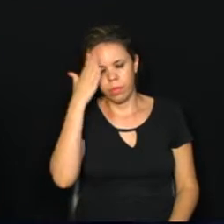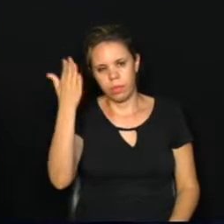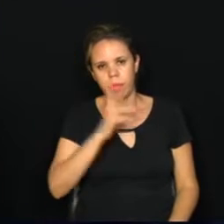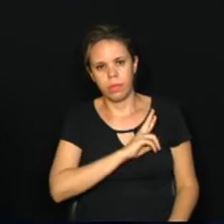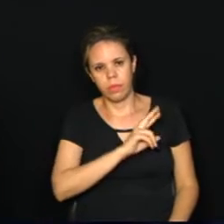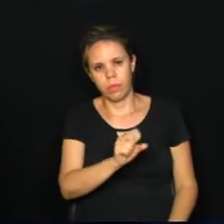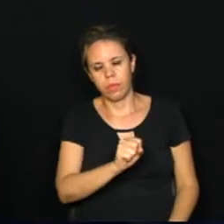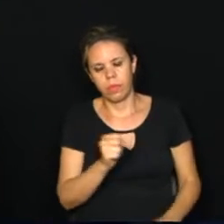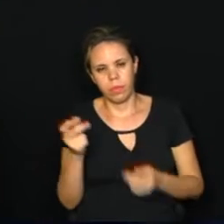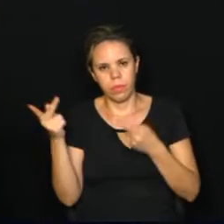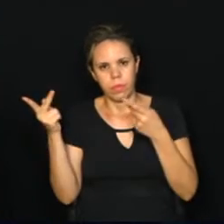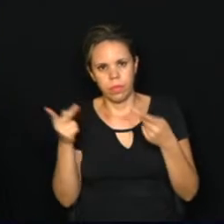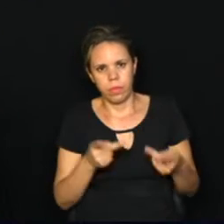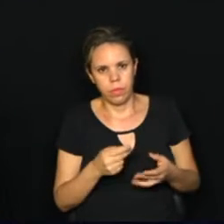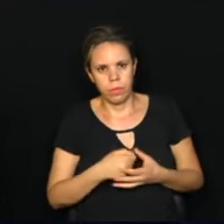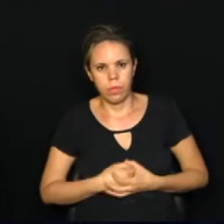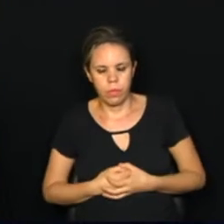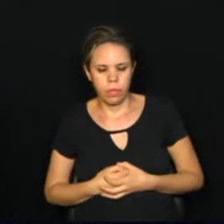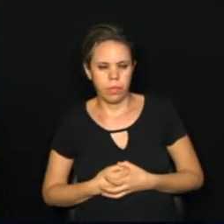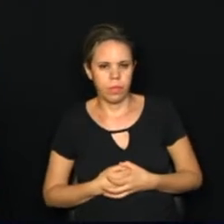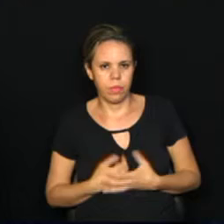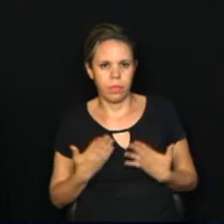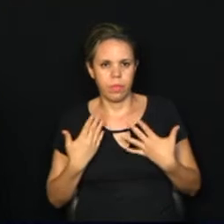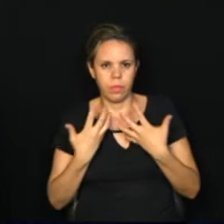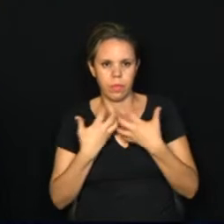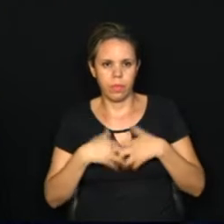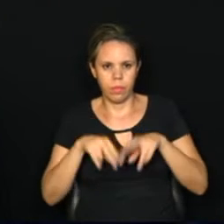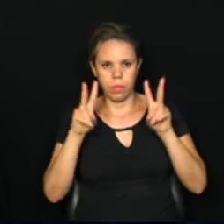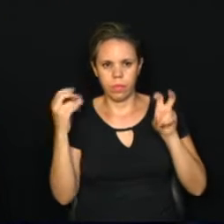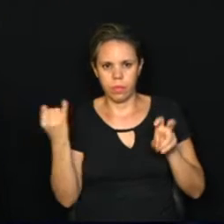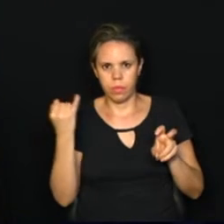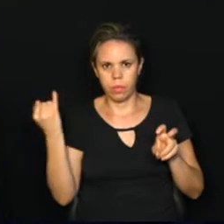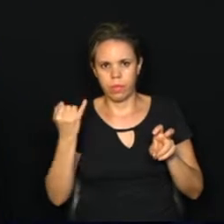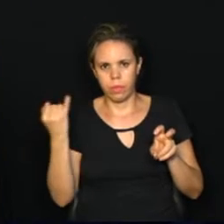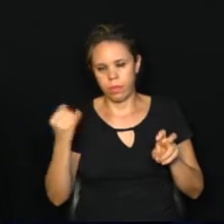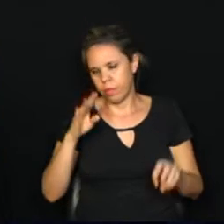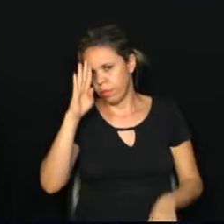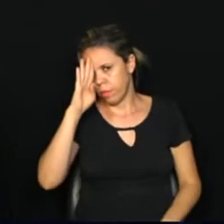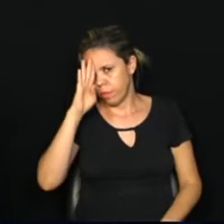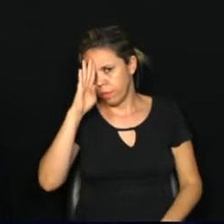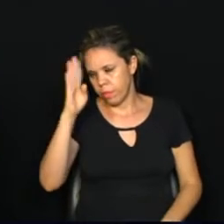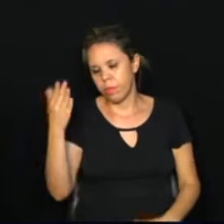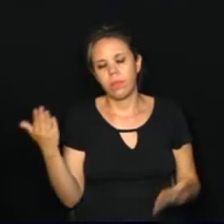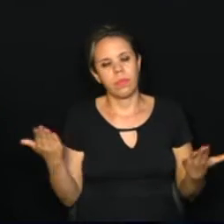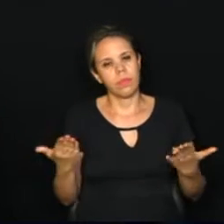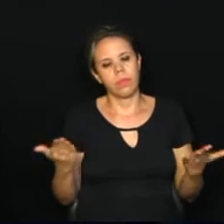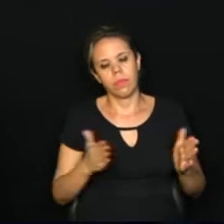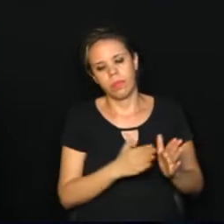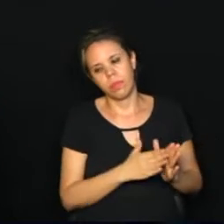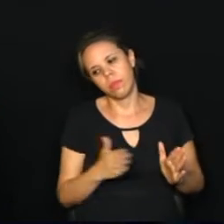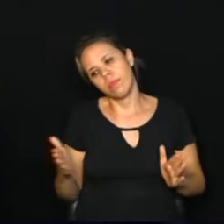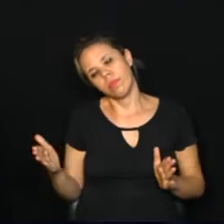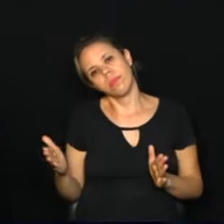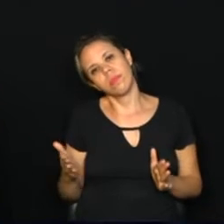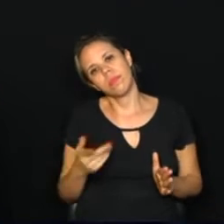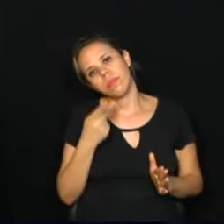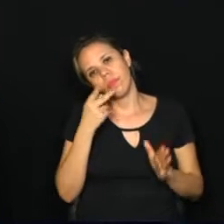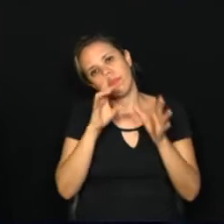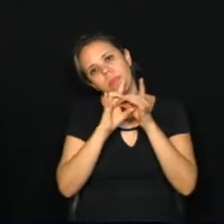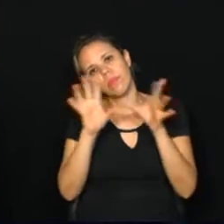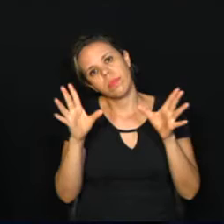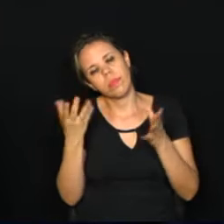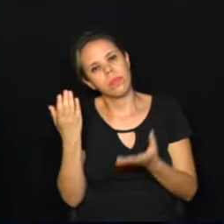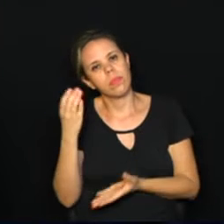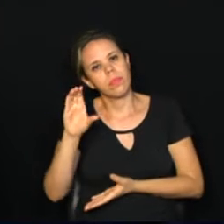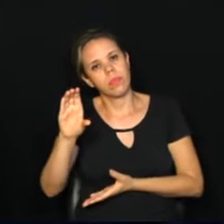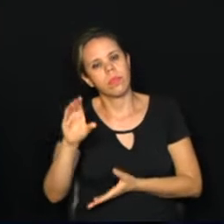então, pelo convite para estarmos abordando aí um tema tão importante, principalmente nos dias de hoje. Eu vou tomar a liberdade de